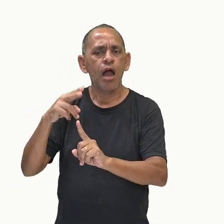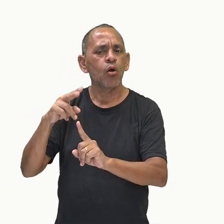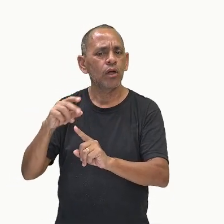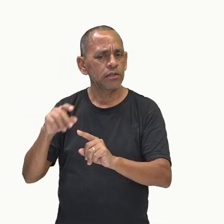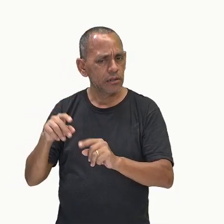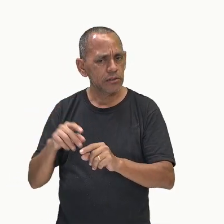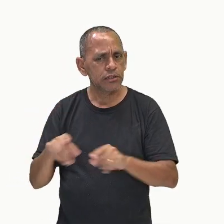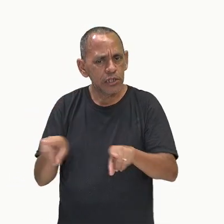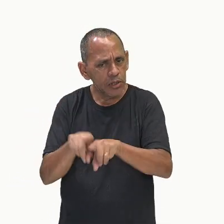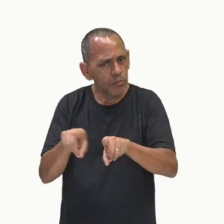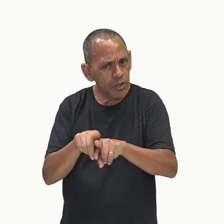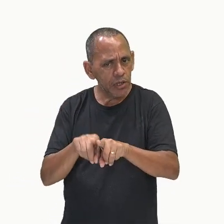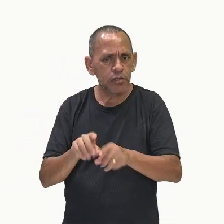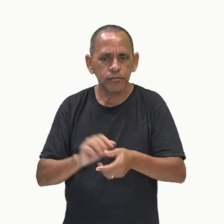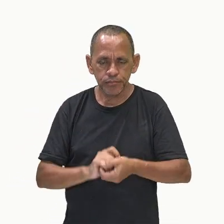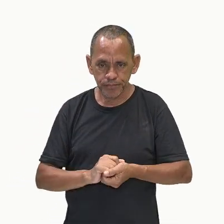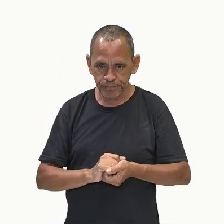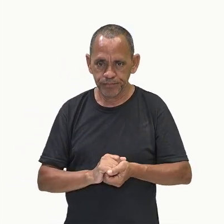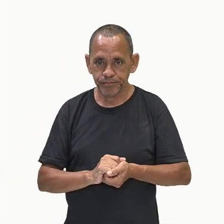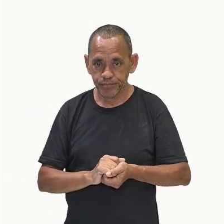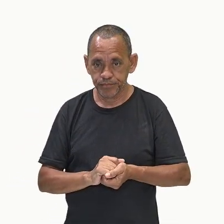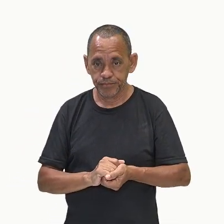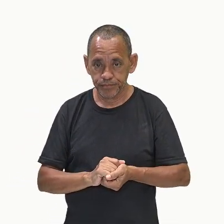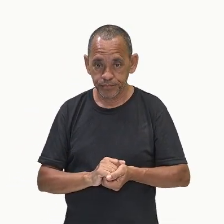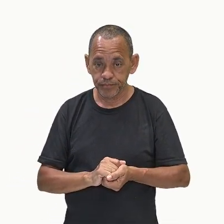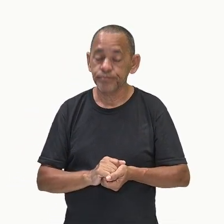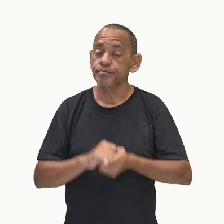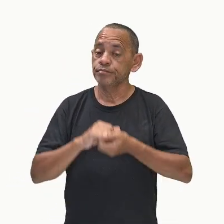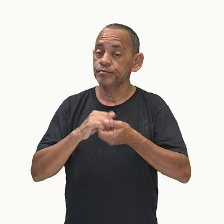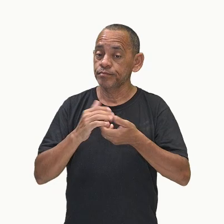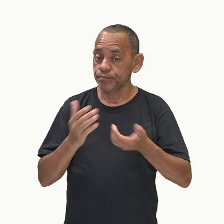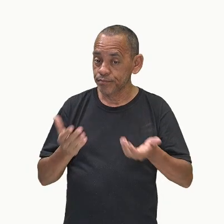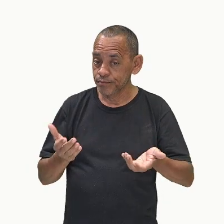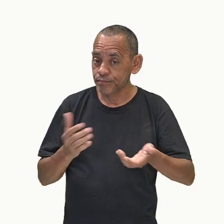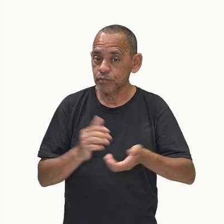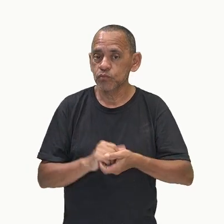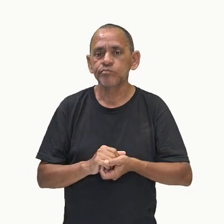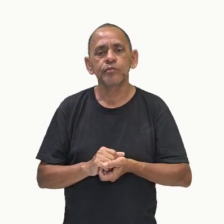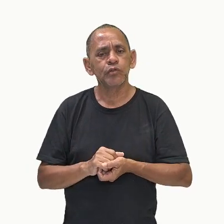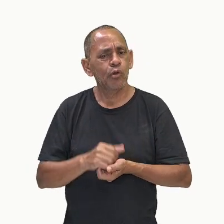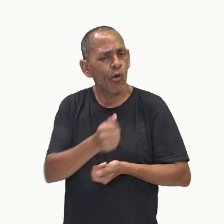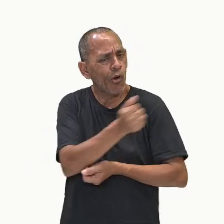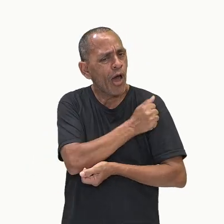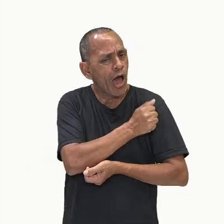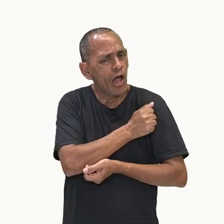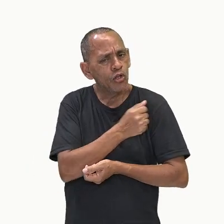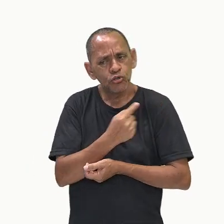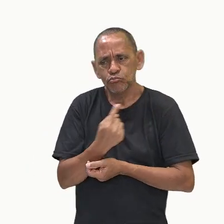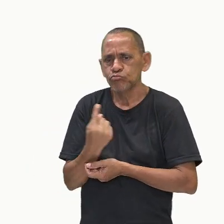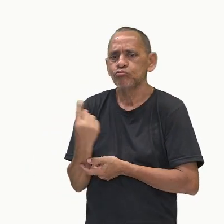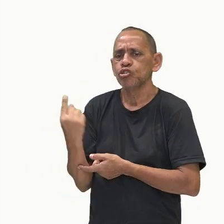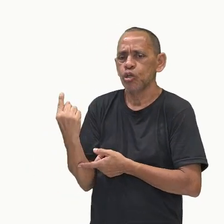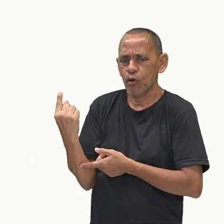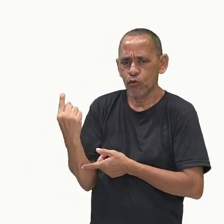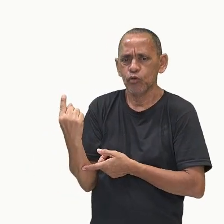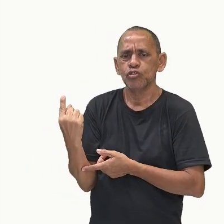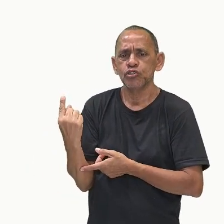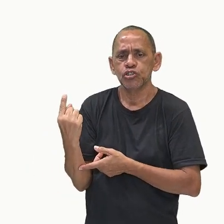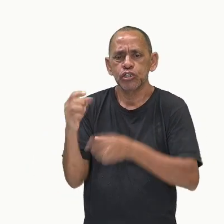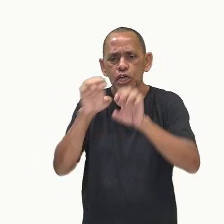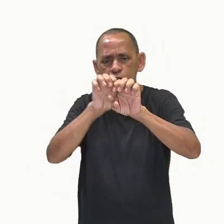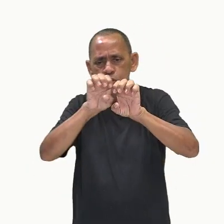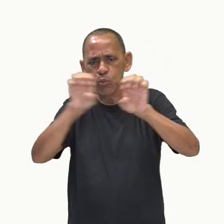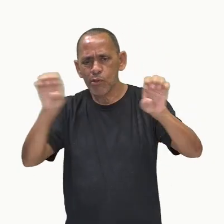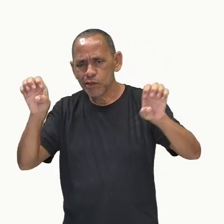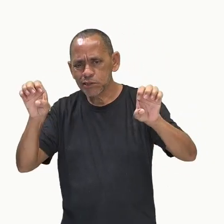a, também elevado ao quadrado. Então, queridos alunos, essa é a expressão cargo-chefe